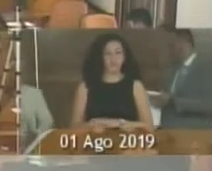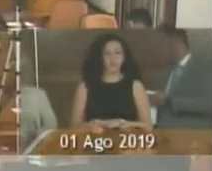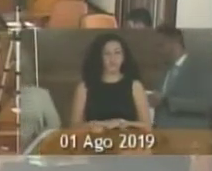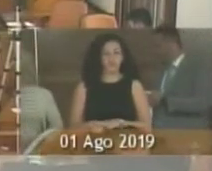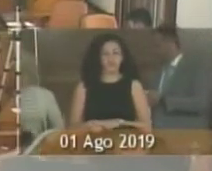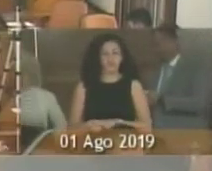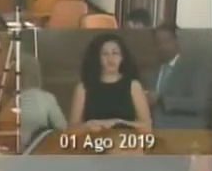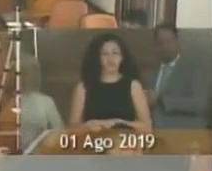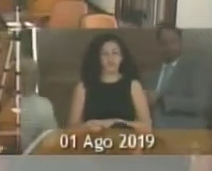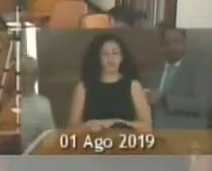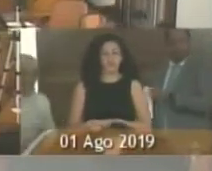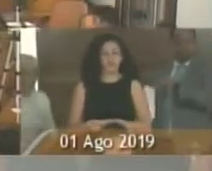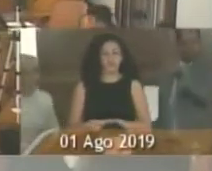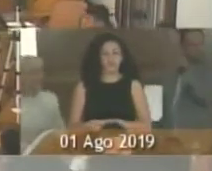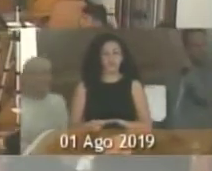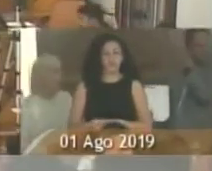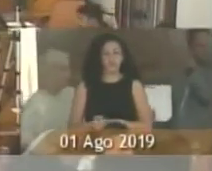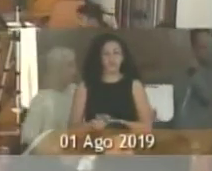Ele não vai assinar.